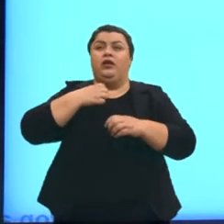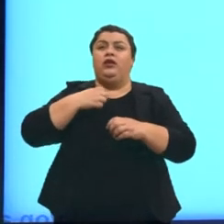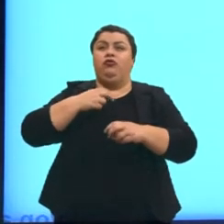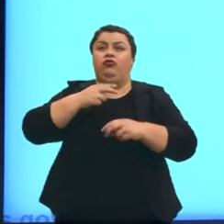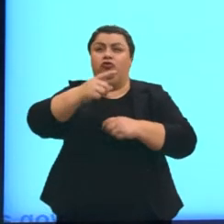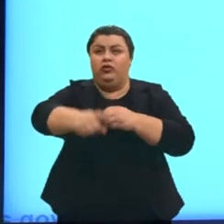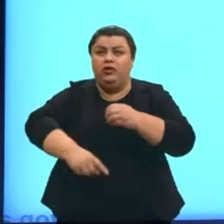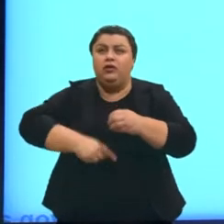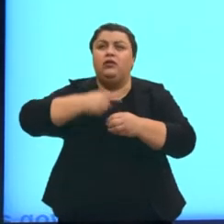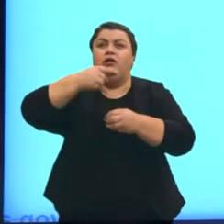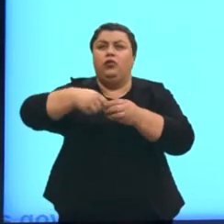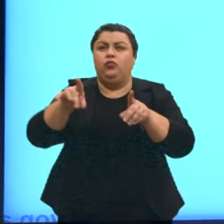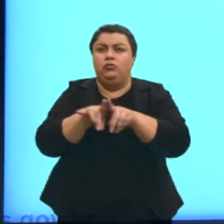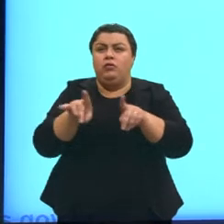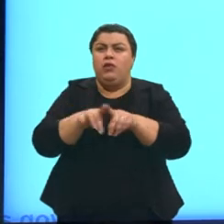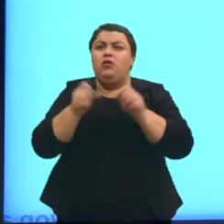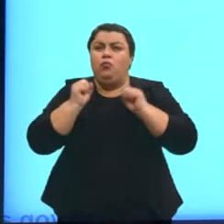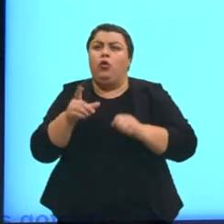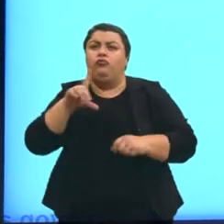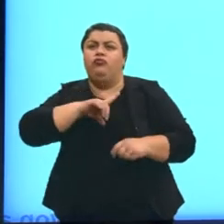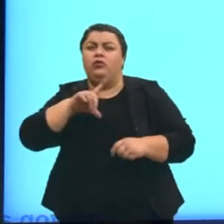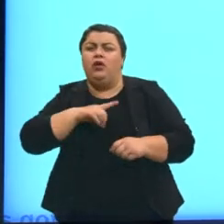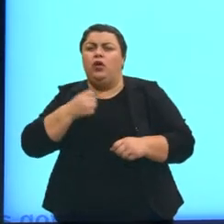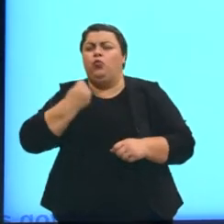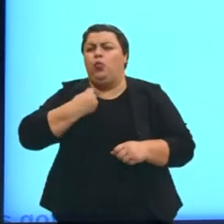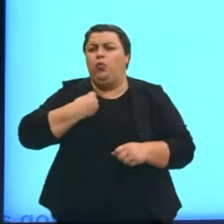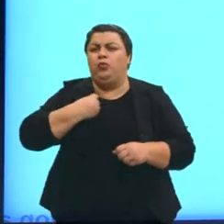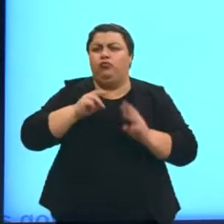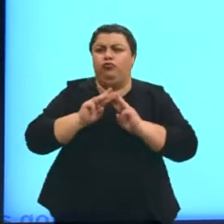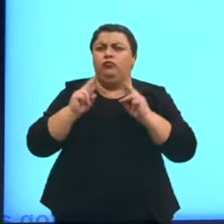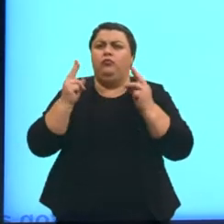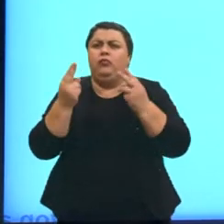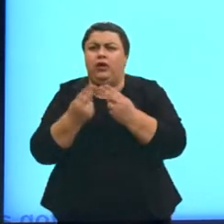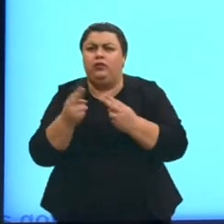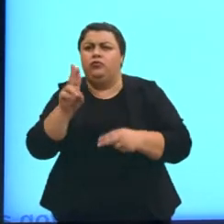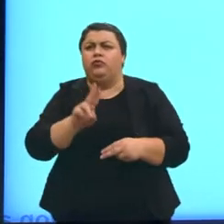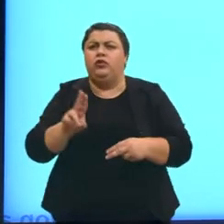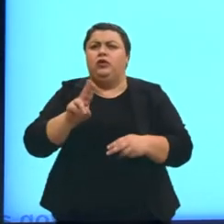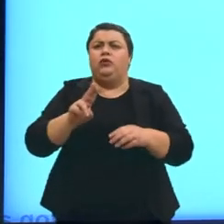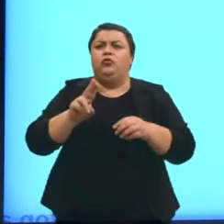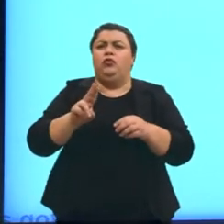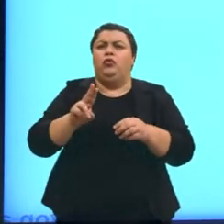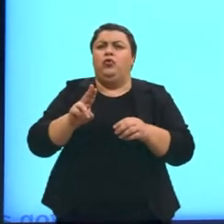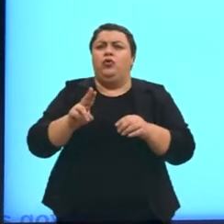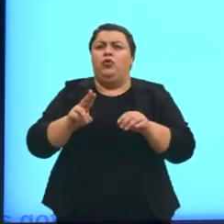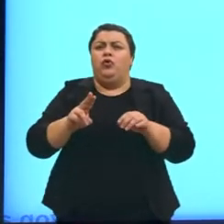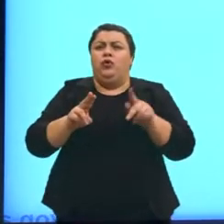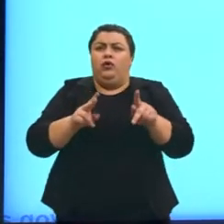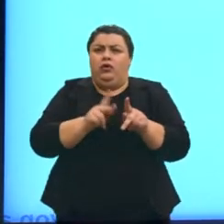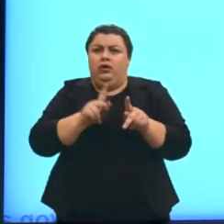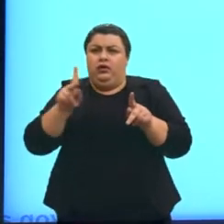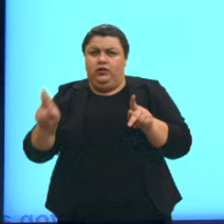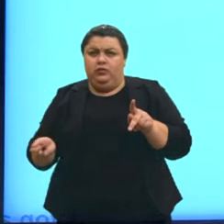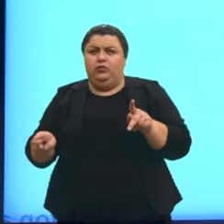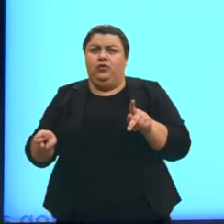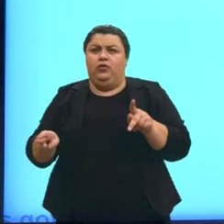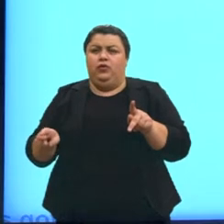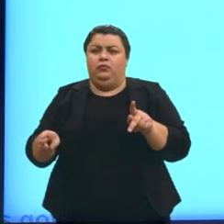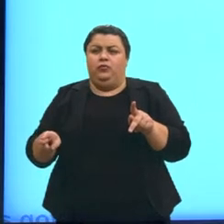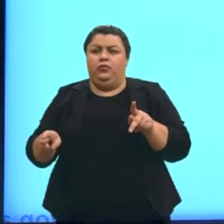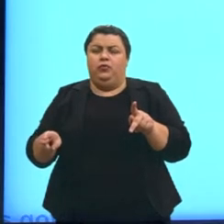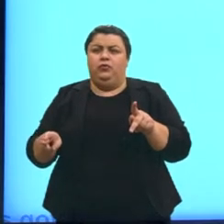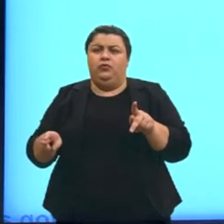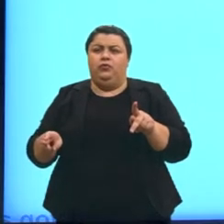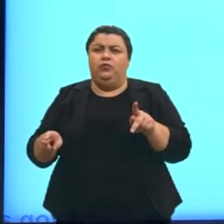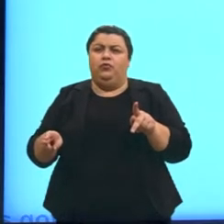tá eles podem ter o mesmo número de massa sendo os isóbaros Mas eles vão ser ter que ser diferentes números de prótons